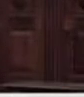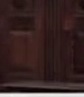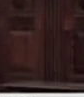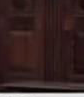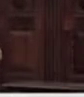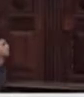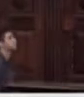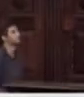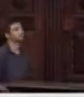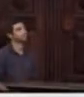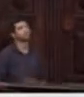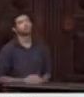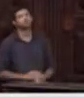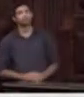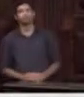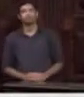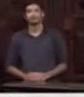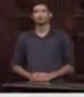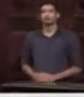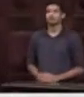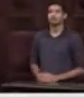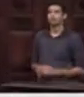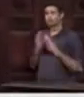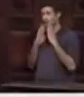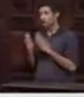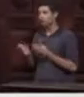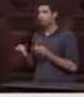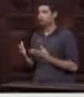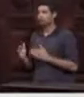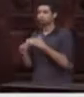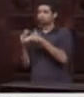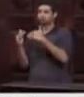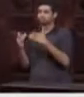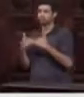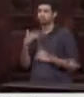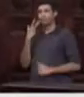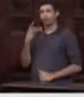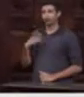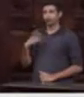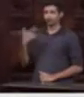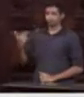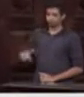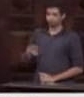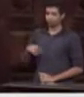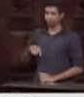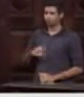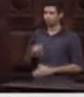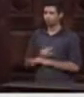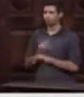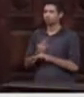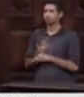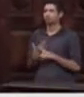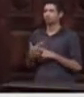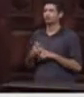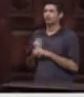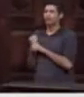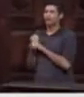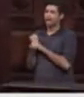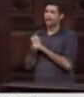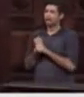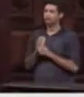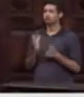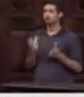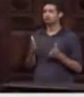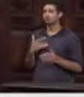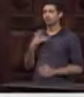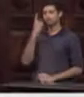voltado para a inovação. Então, amanhã estaremos mais uma vez fazendo essa resistência que há muitos anos, deputado